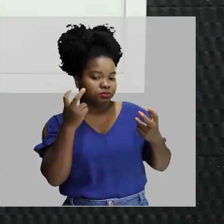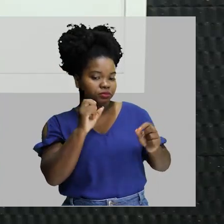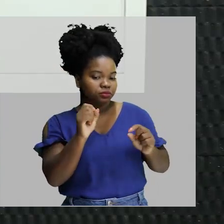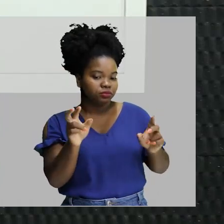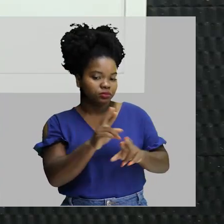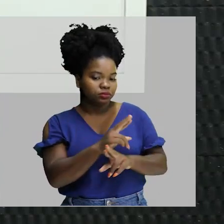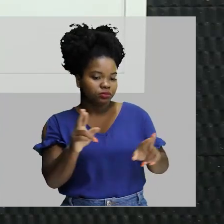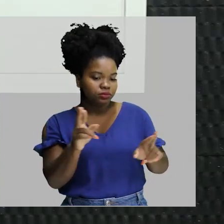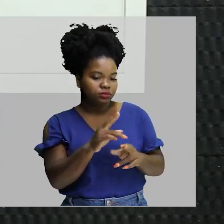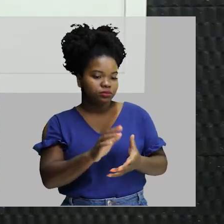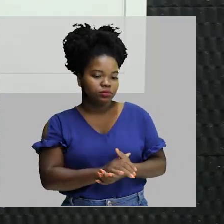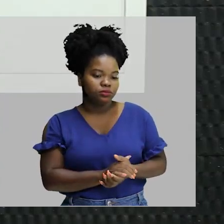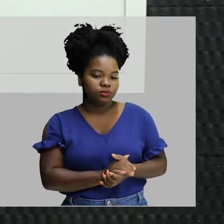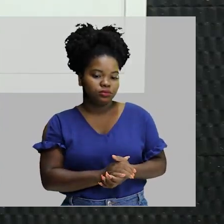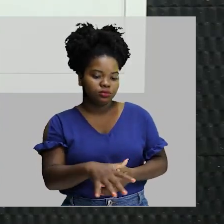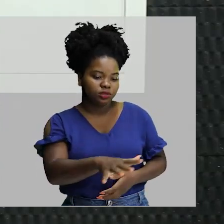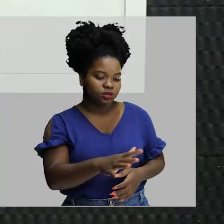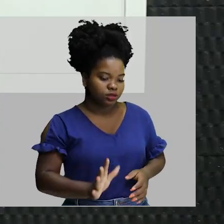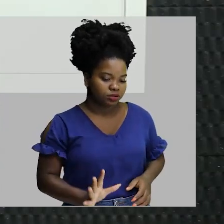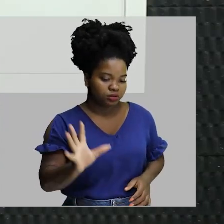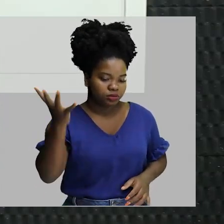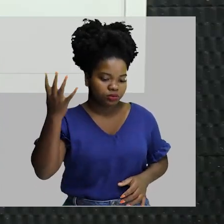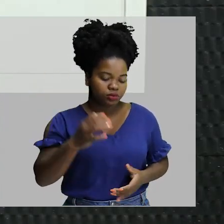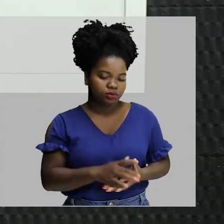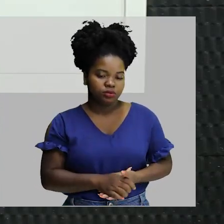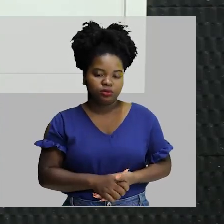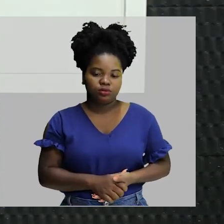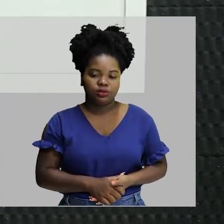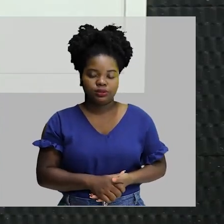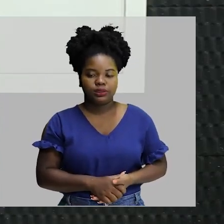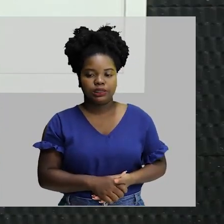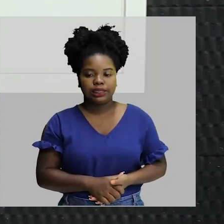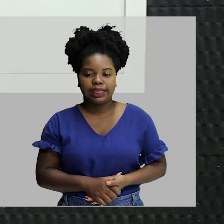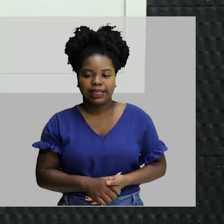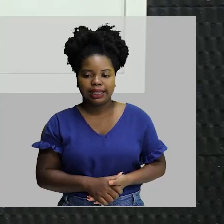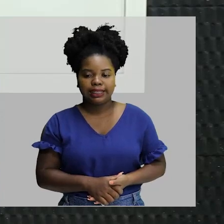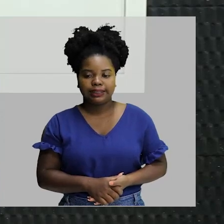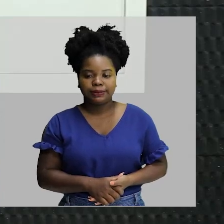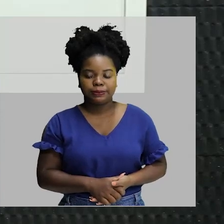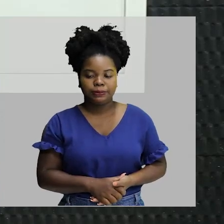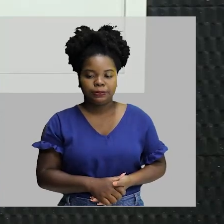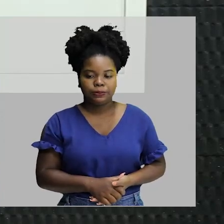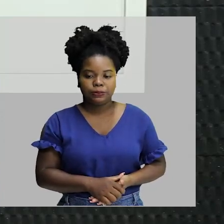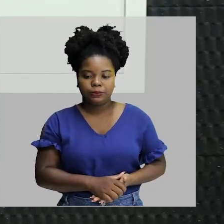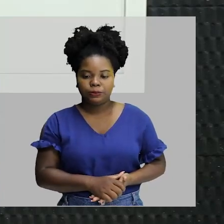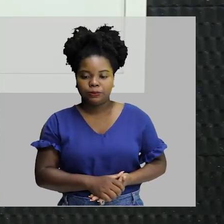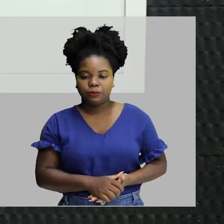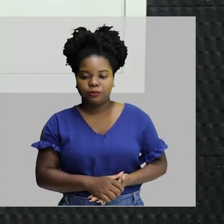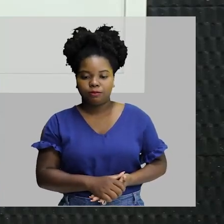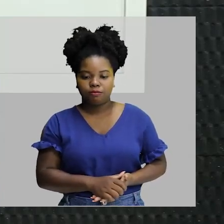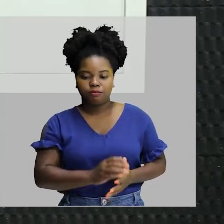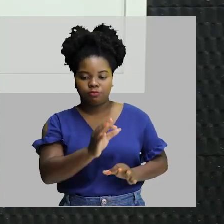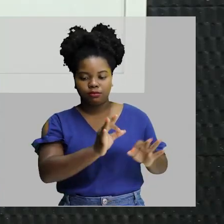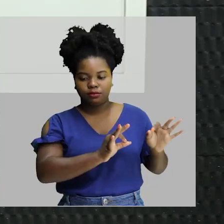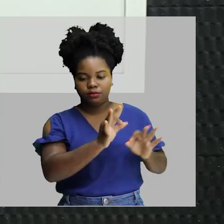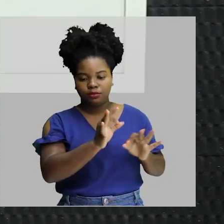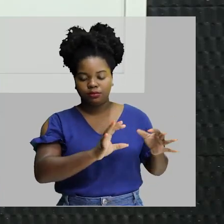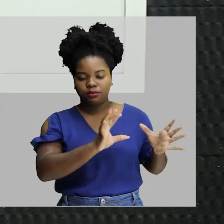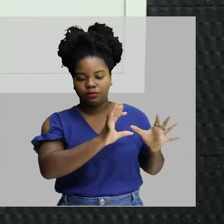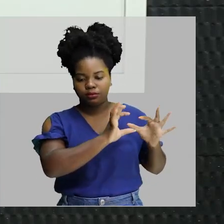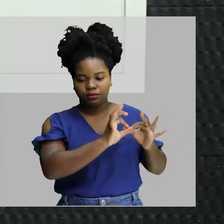na relação de causa e efeito. Esta relação de causa e efeito agora, ela é construída a partir do